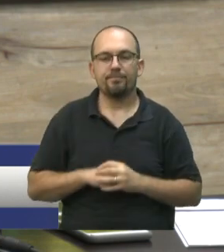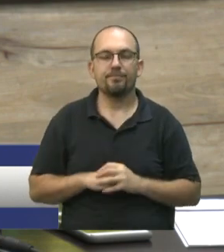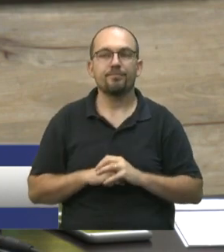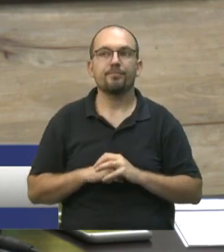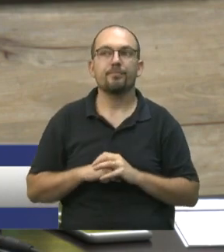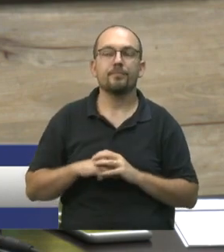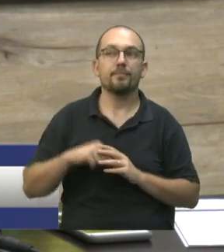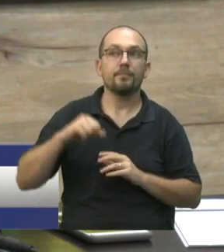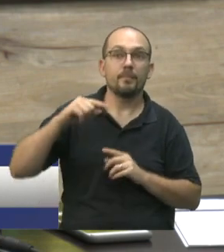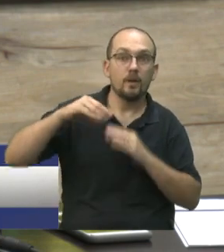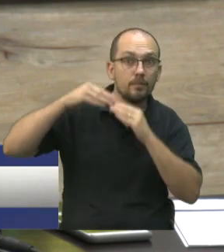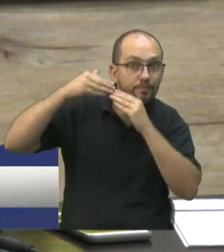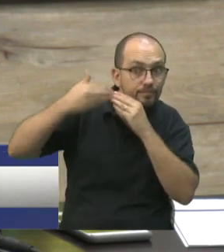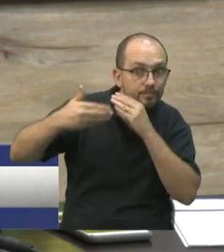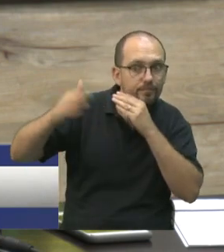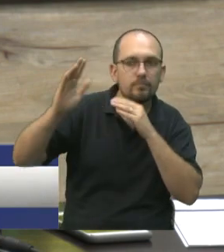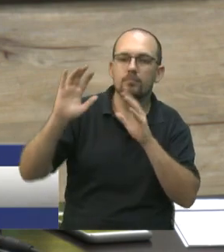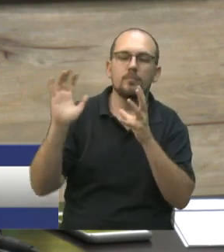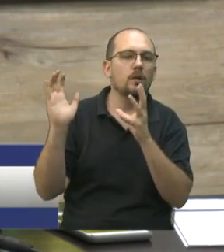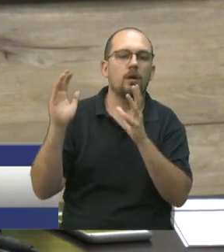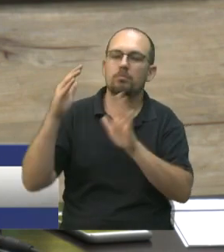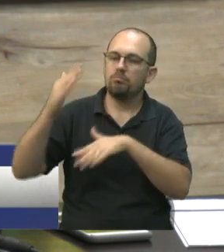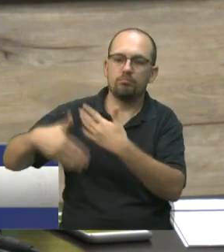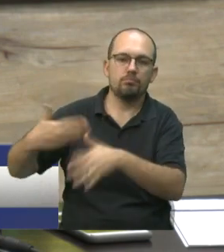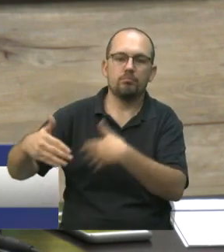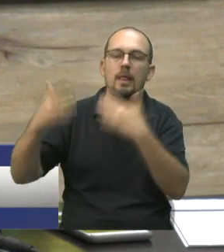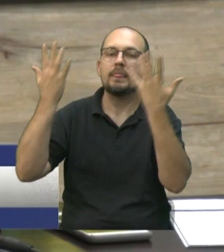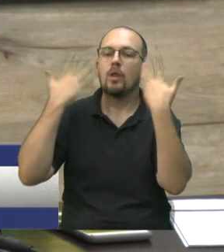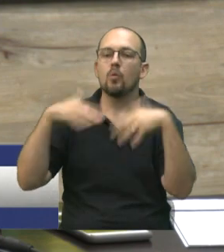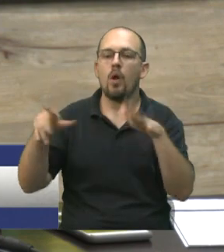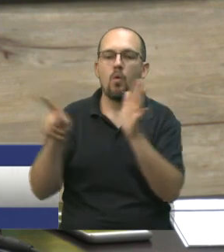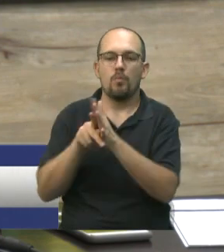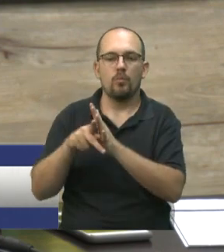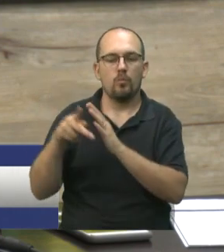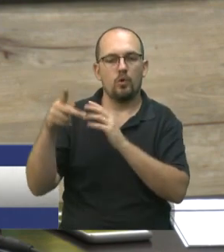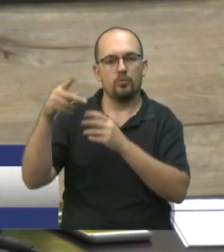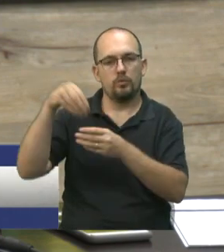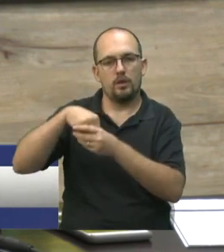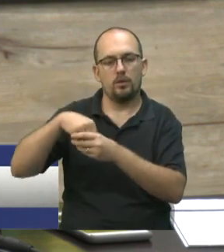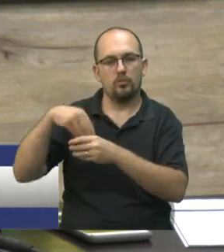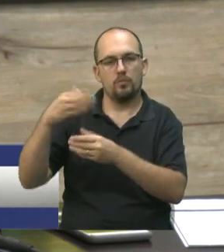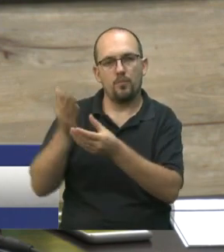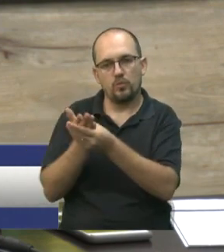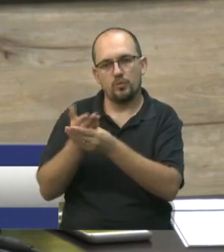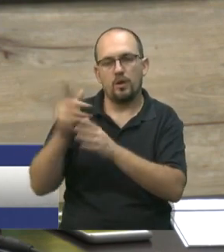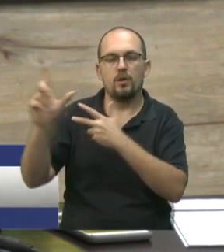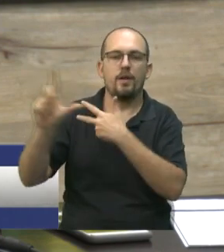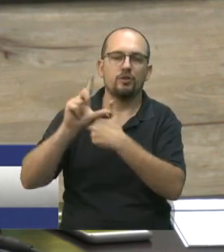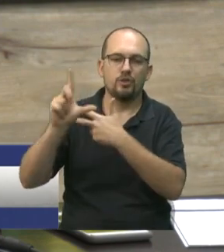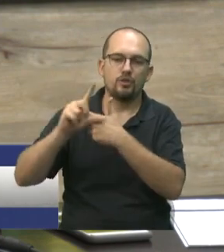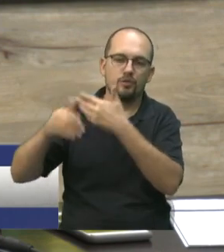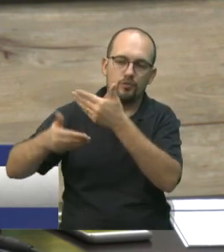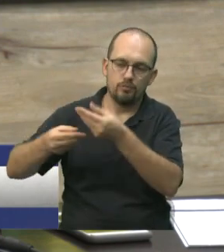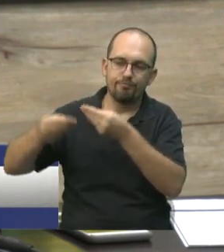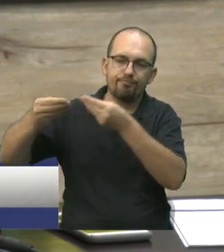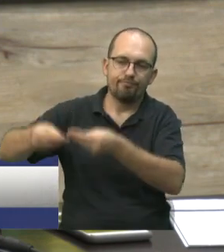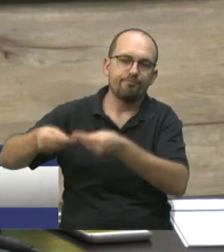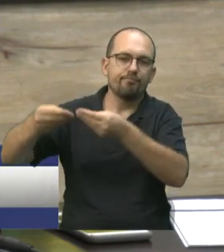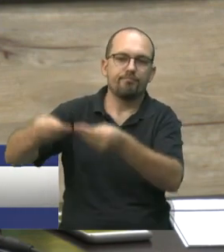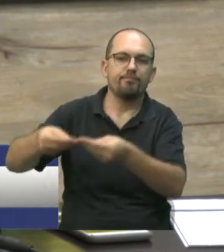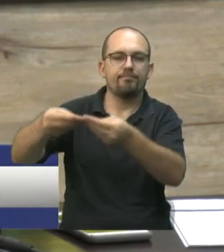para frente, aí é o trâmite, o transcurso natural que ela corre dentro do processo legislativo. Então, vai passar